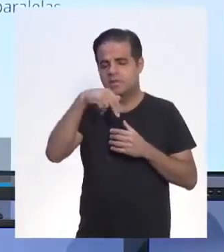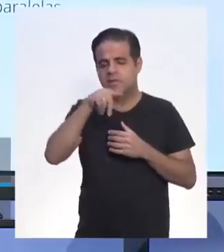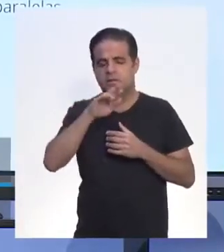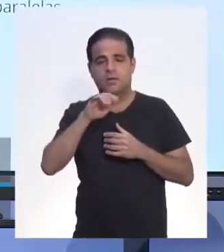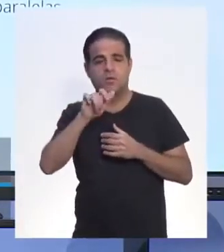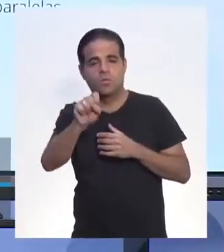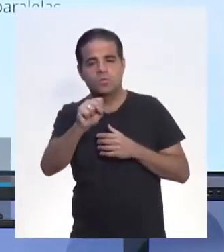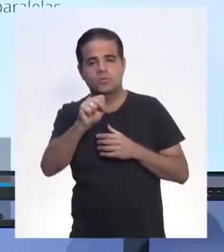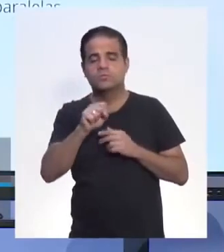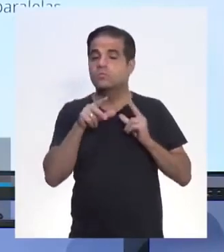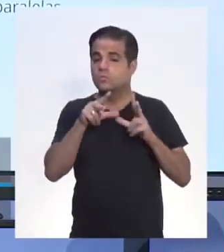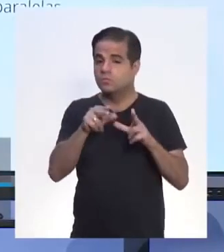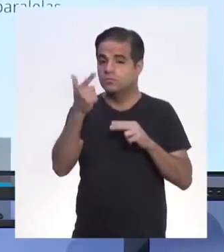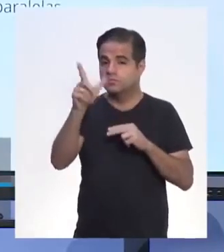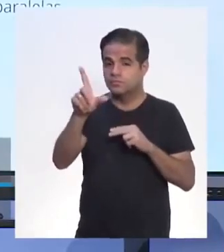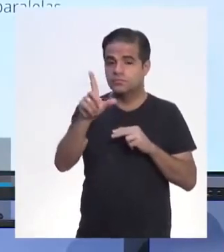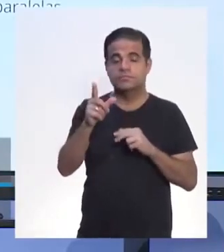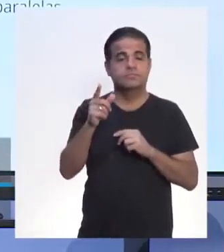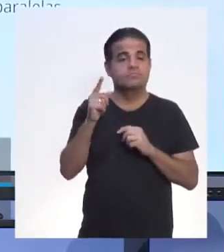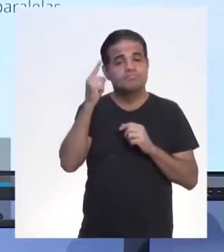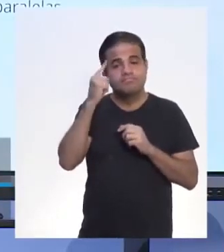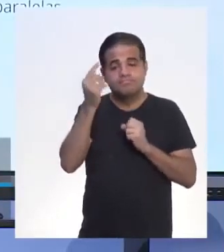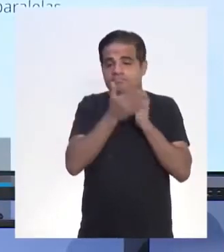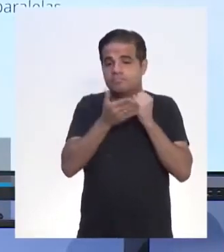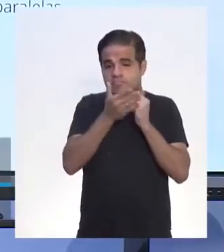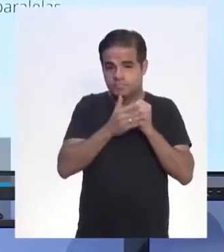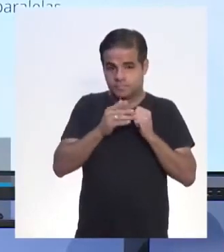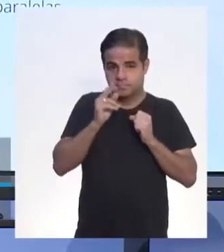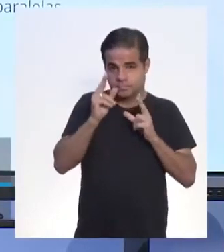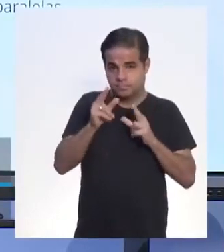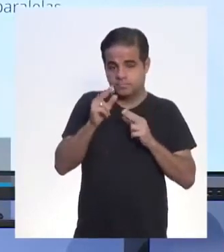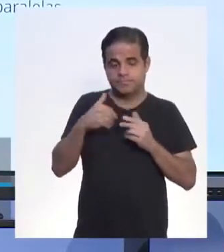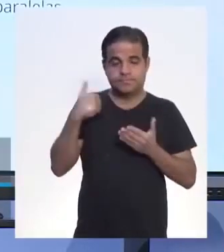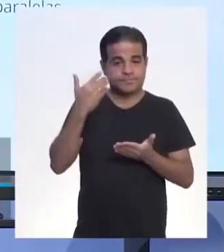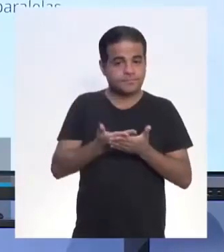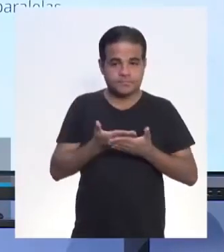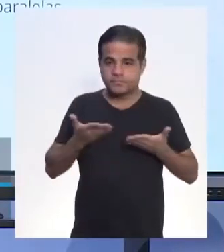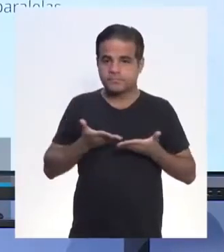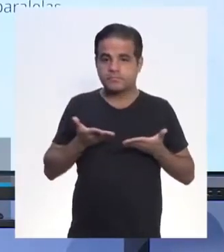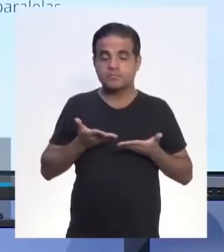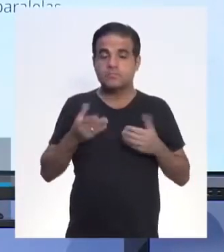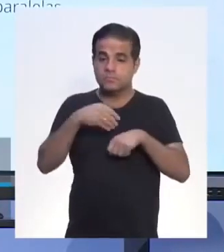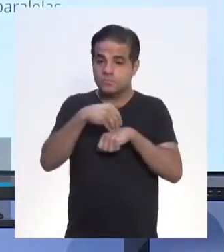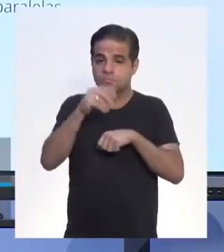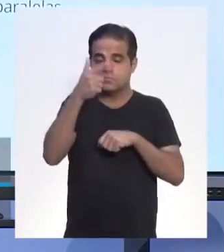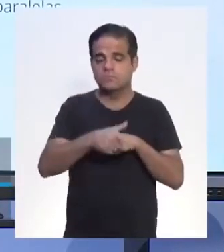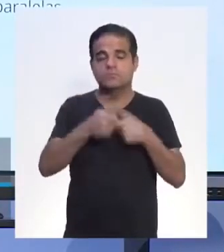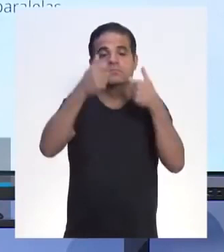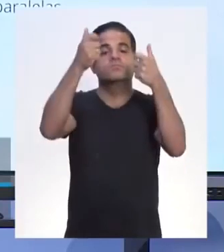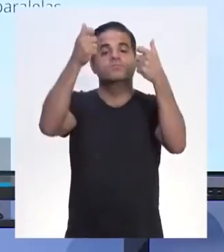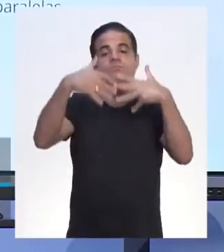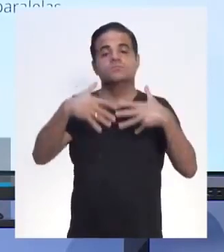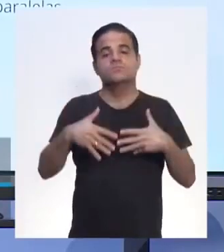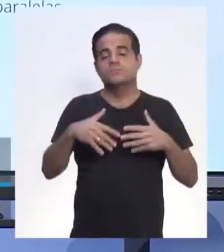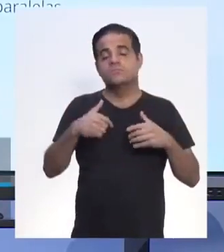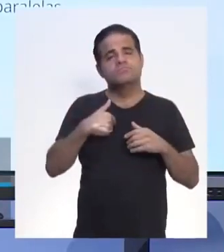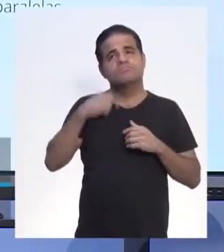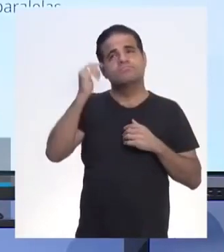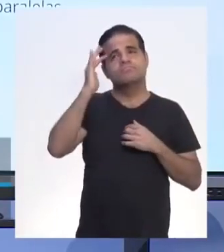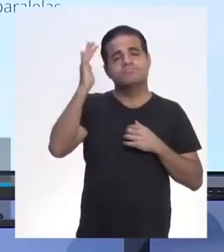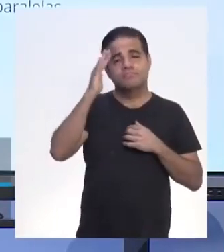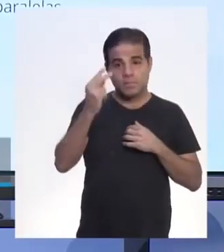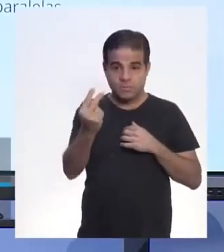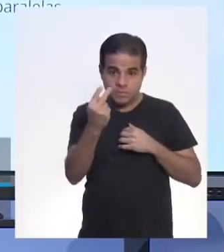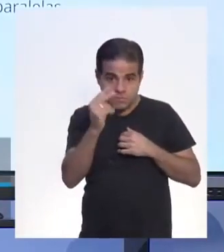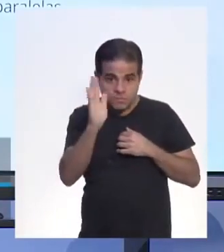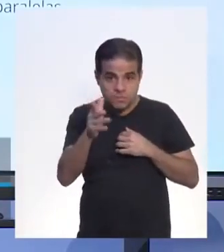outro. Tá? Foi basicamente essa ideia das aulas até aqui. Hoje eu vou dar uma outra definição que vocês